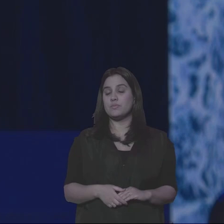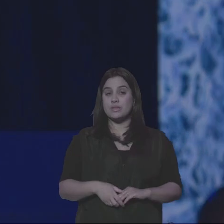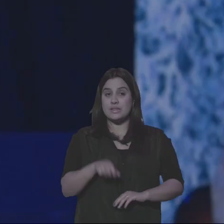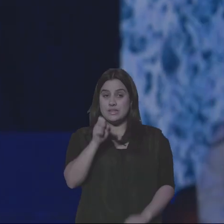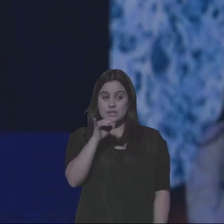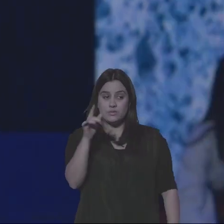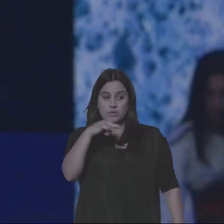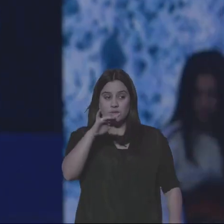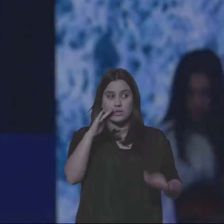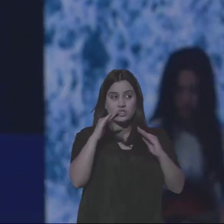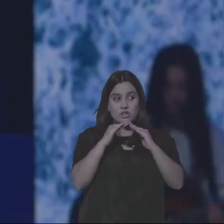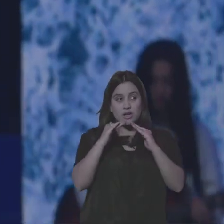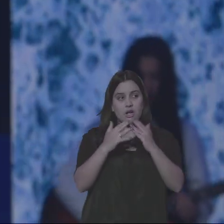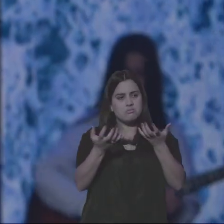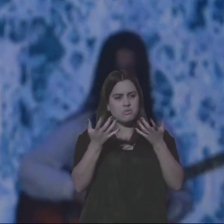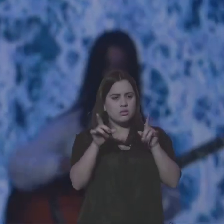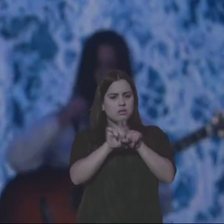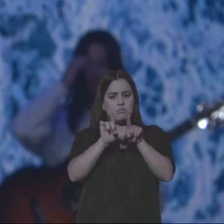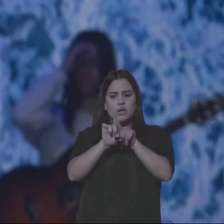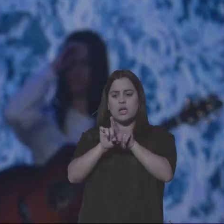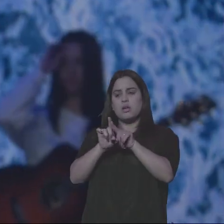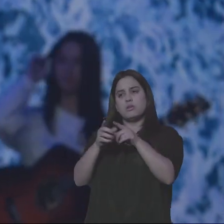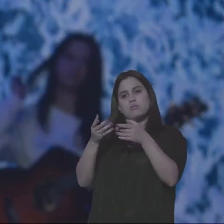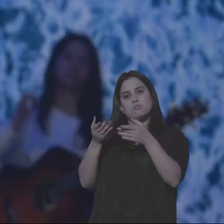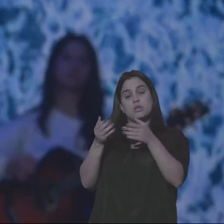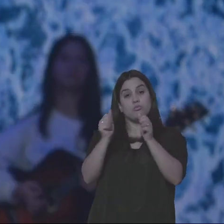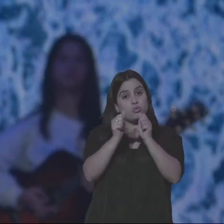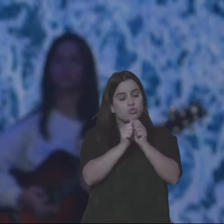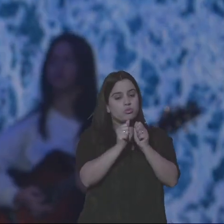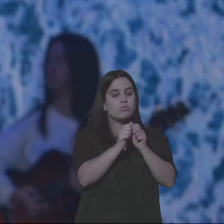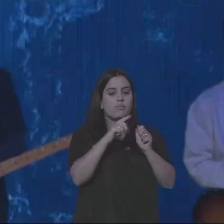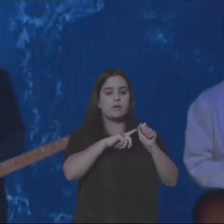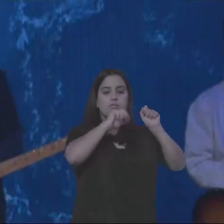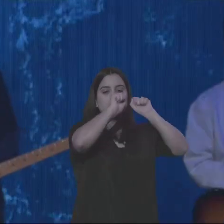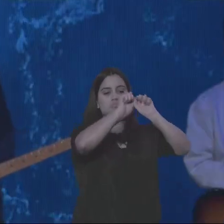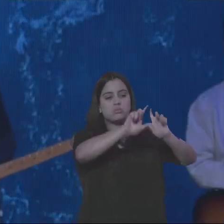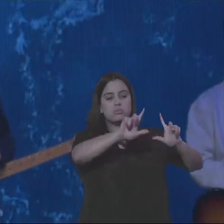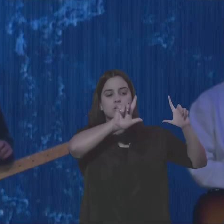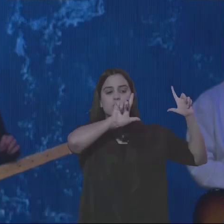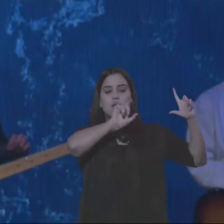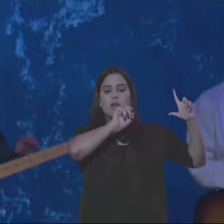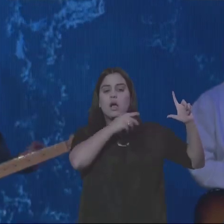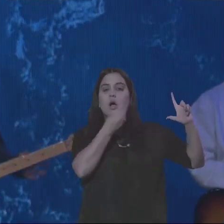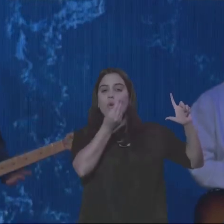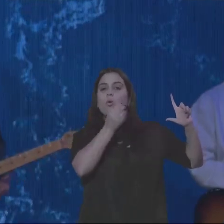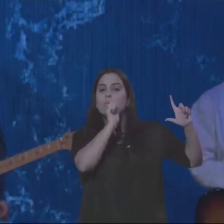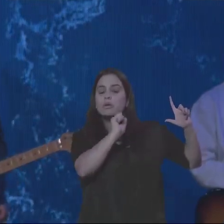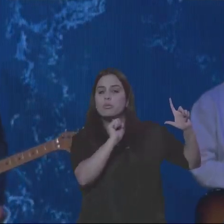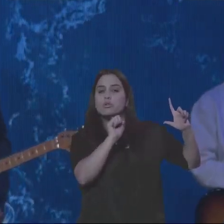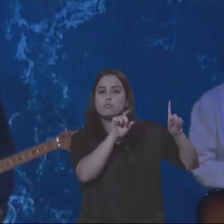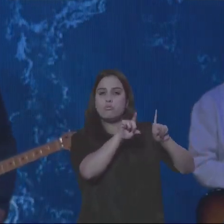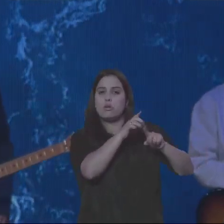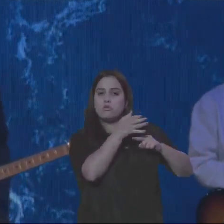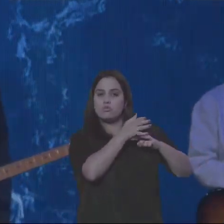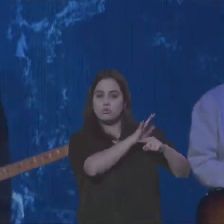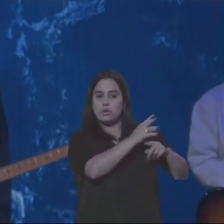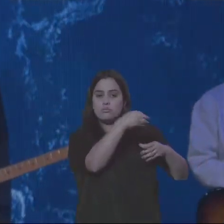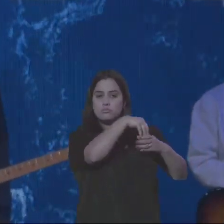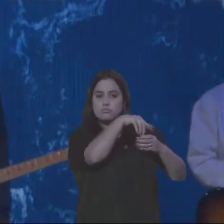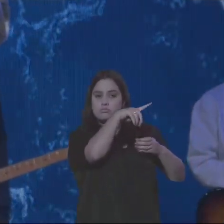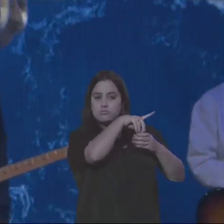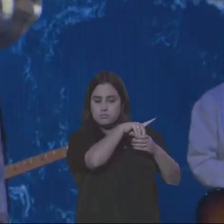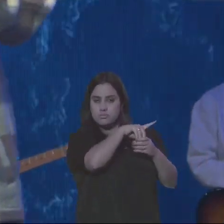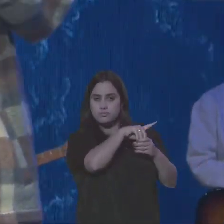está aí de casa, quer também participar desse momento com a gente, no telão vai aparecer aí os meios que você pode contribuir. Então, você pode